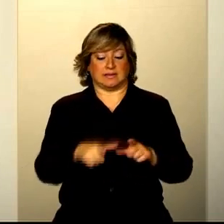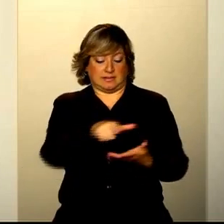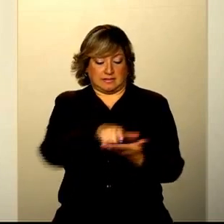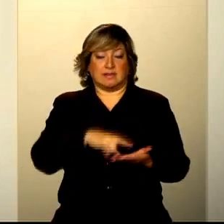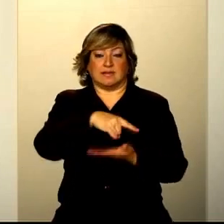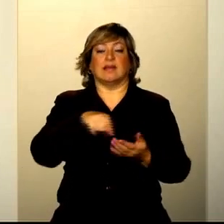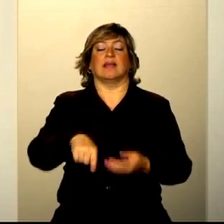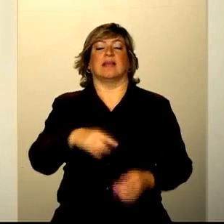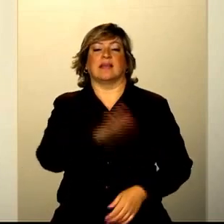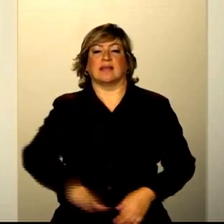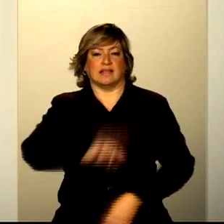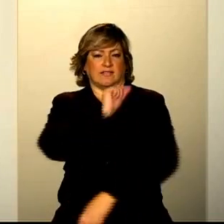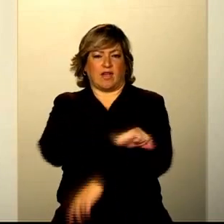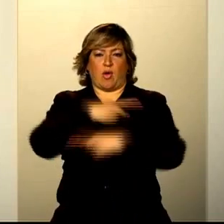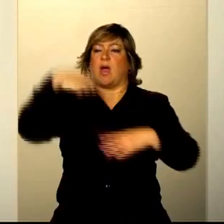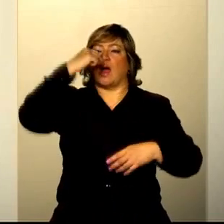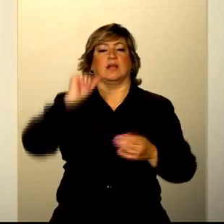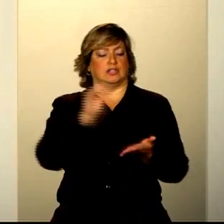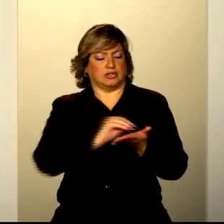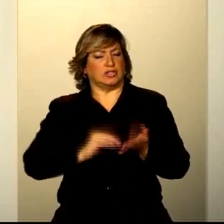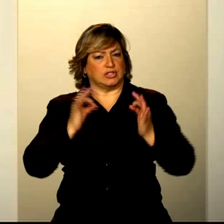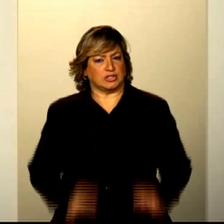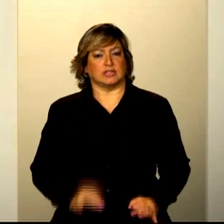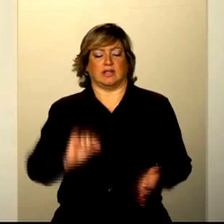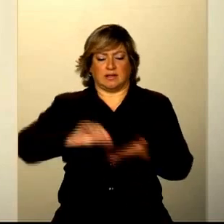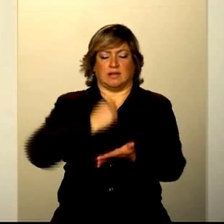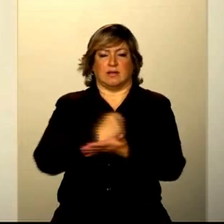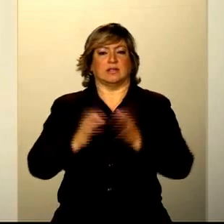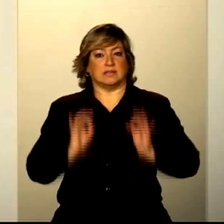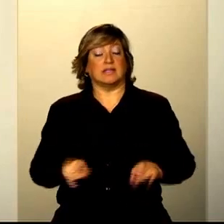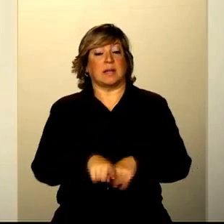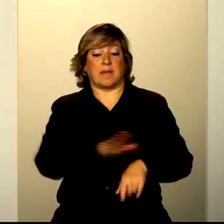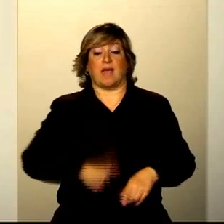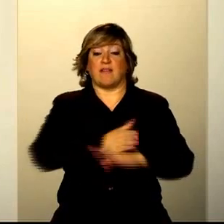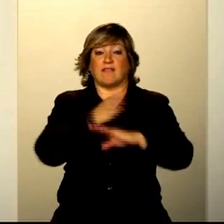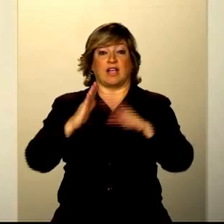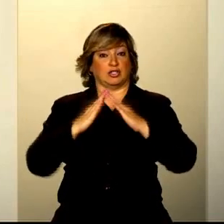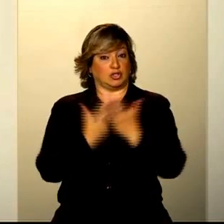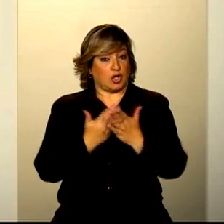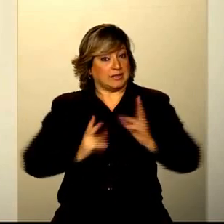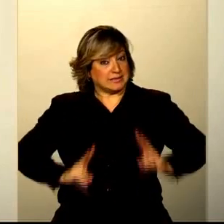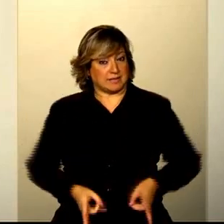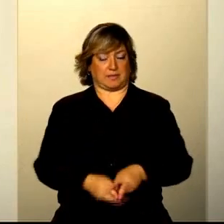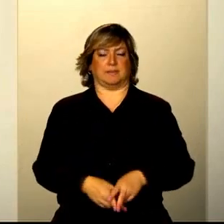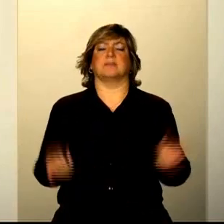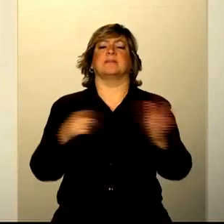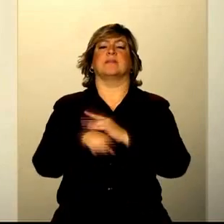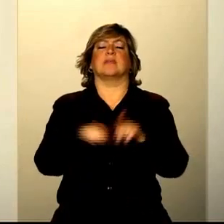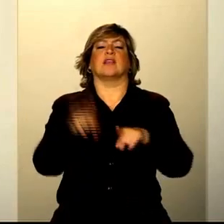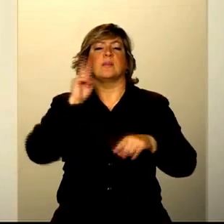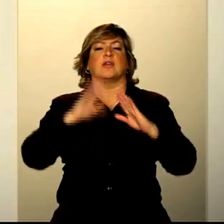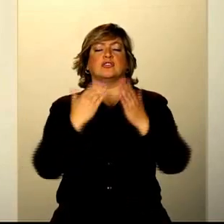de vacina das Crianças em dia e garantir que as crianças frequentem a escola Por falar em escola presidenta o Brasil